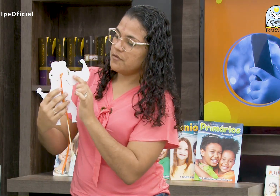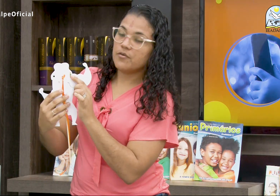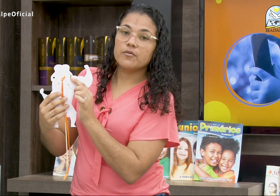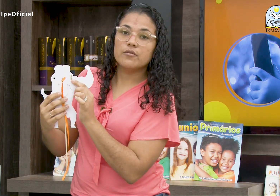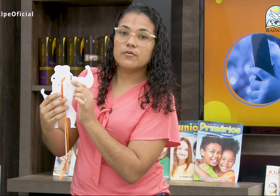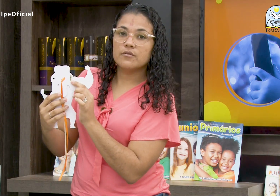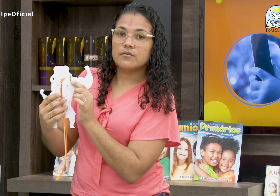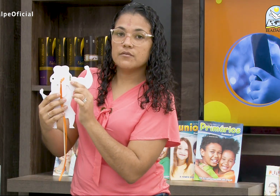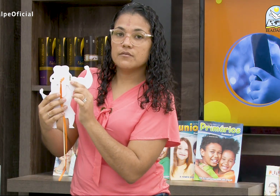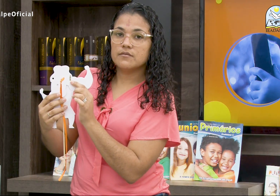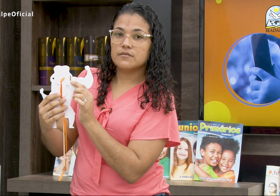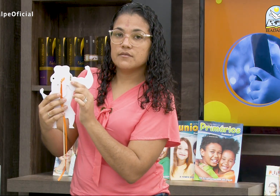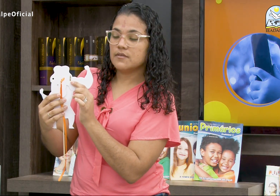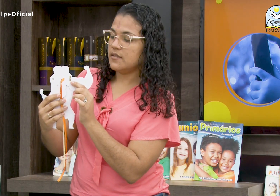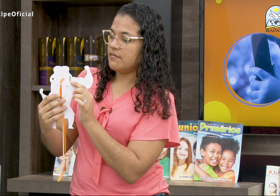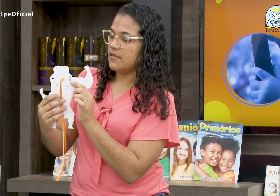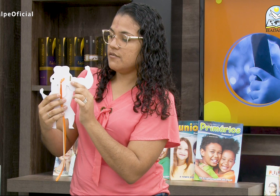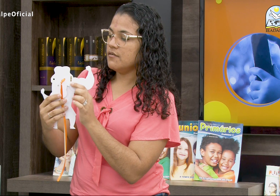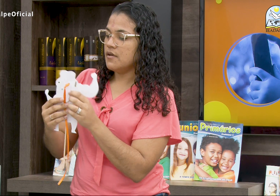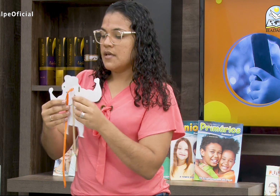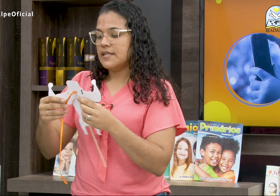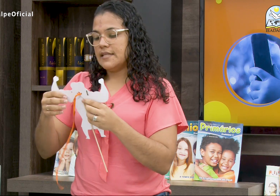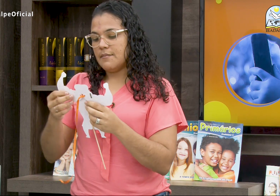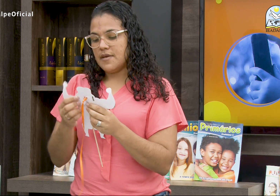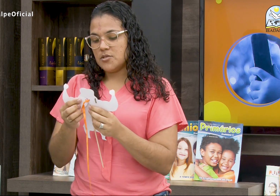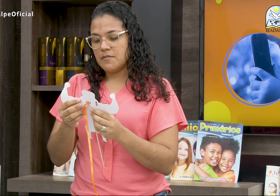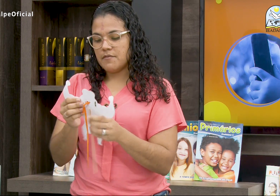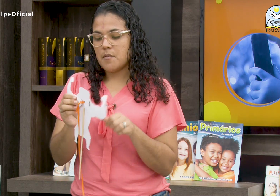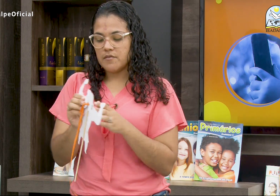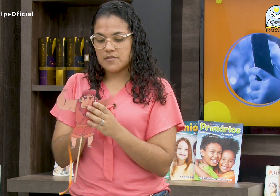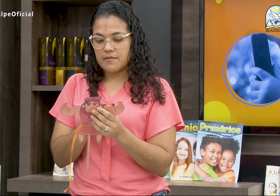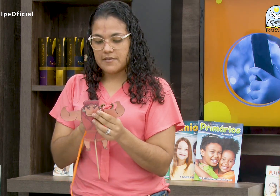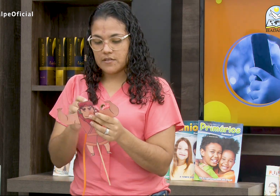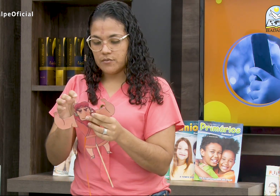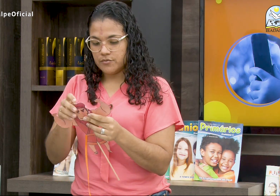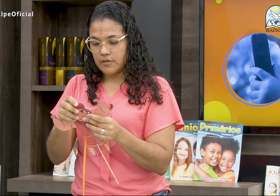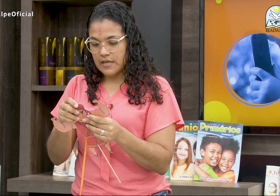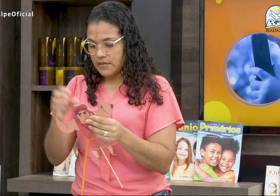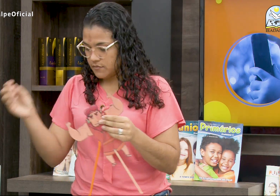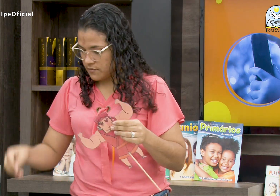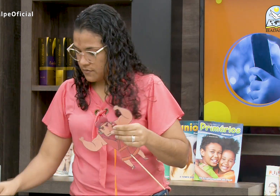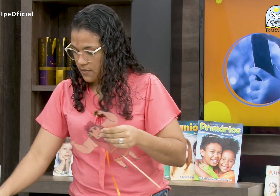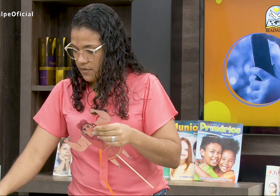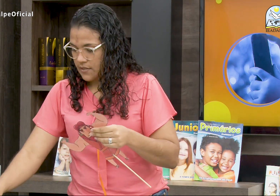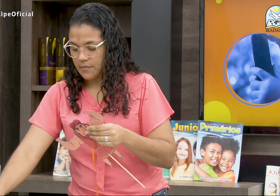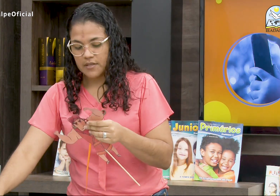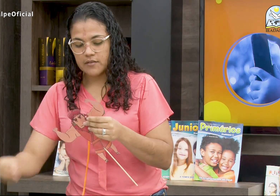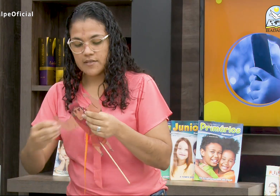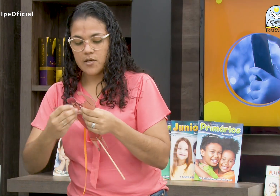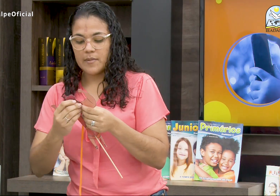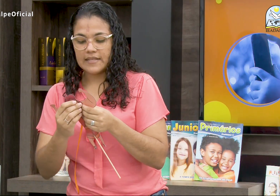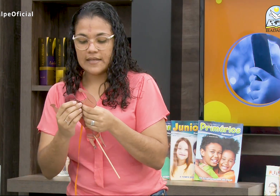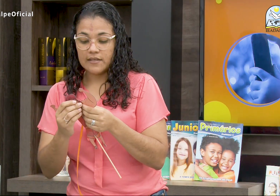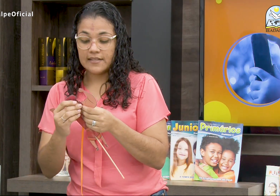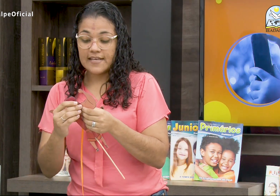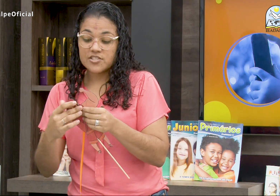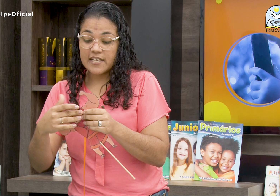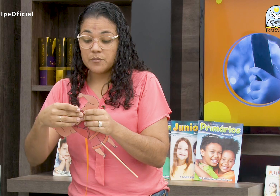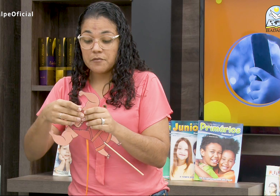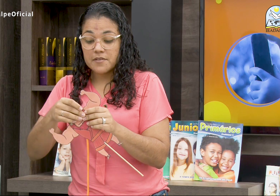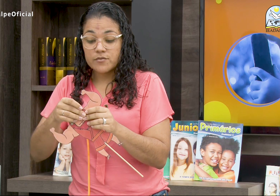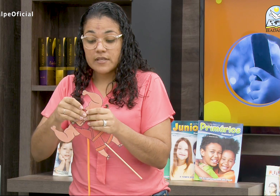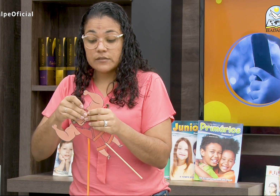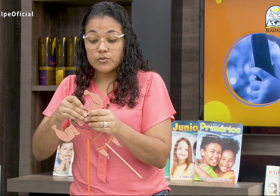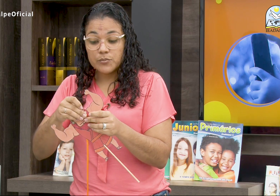como ficou? Tá vendo? Da mesma forma você vai fazer do outro lado. Lembrando que esse é o material da Tia